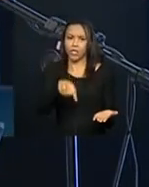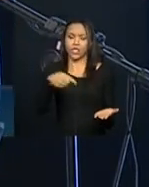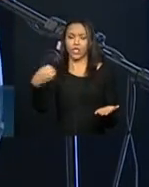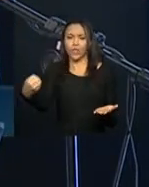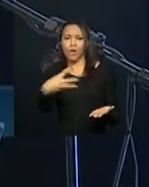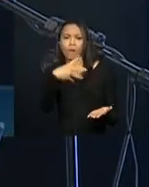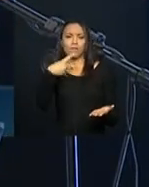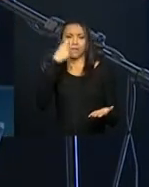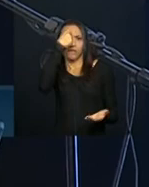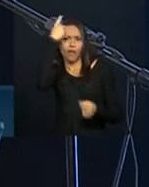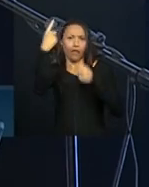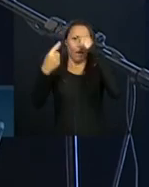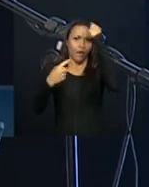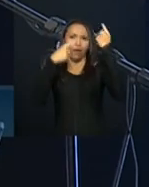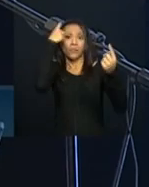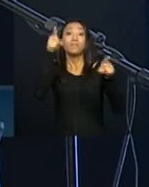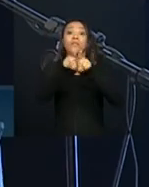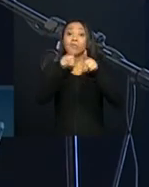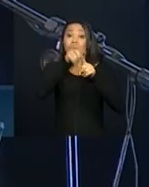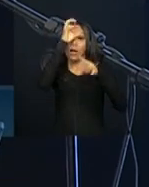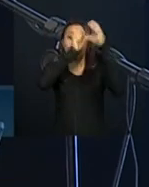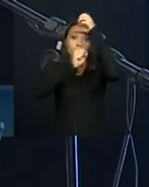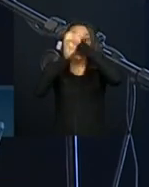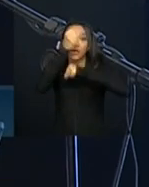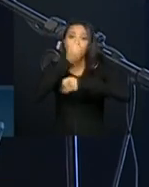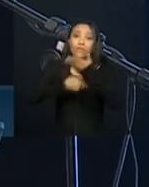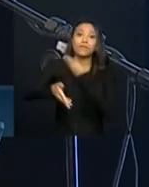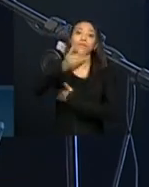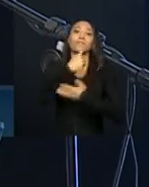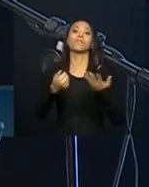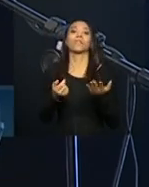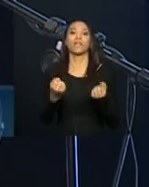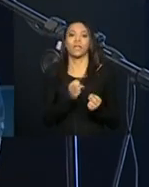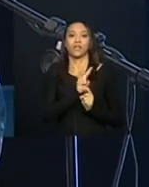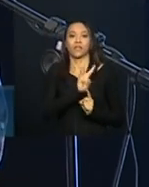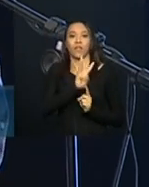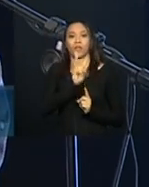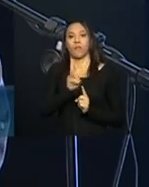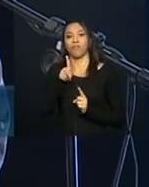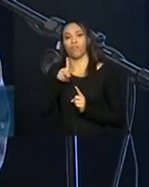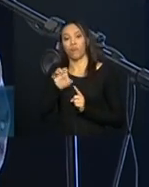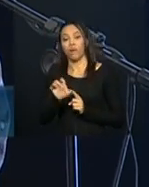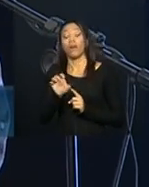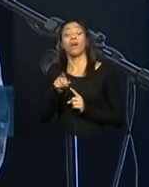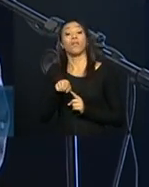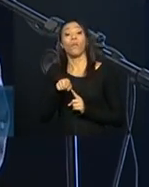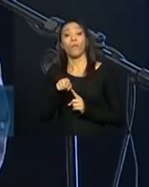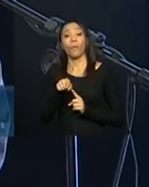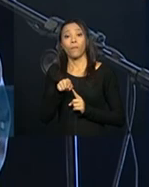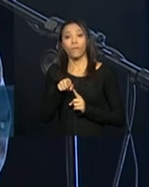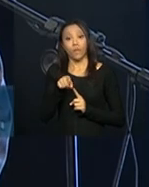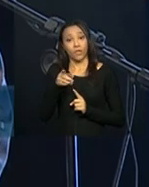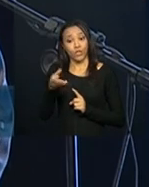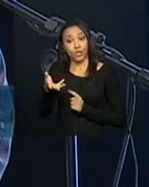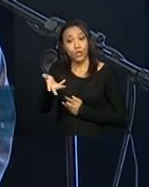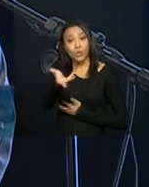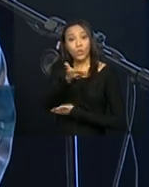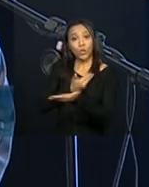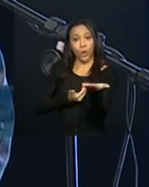de aprendizagem trazida pelo WWP, na troca das